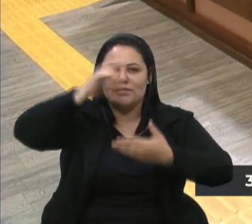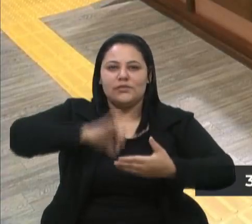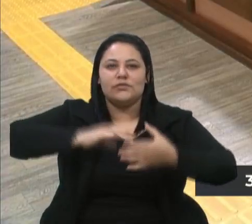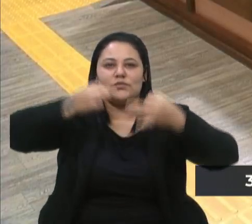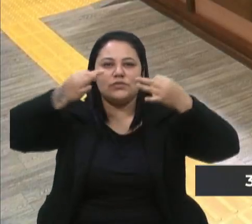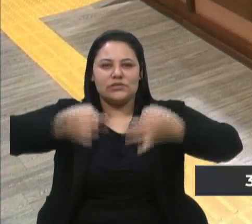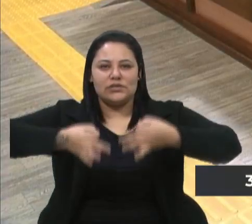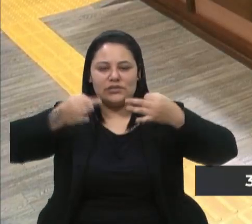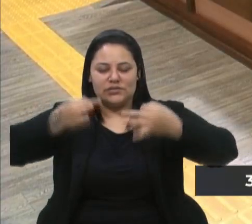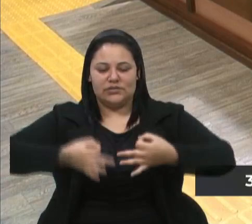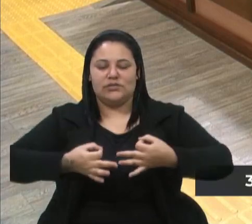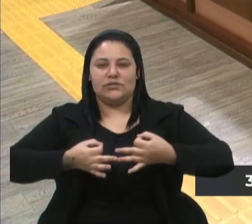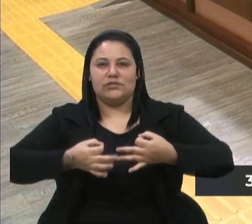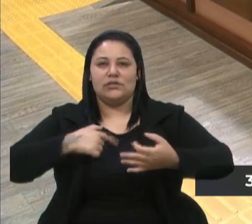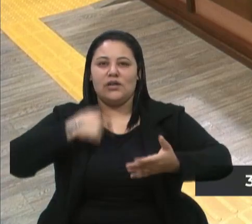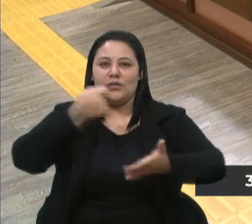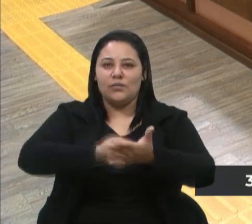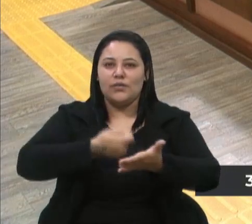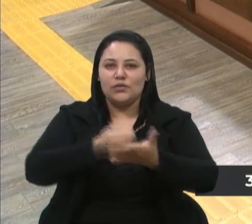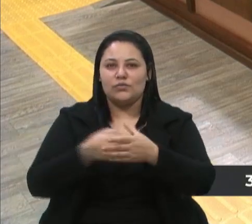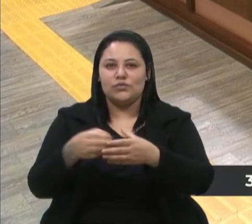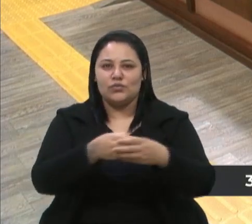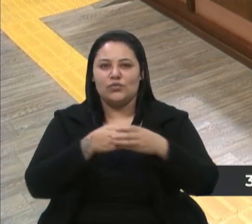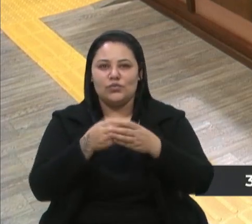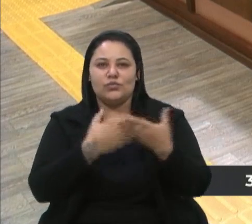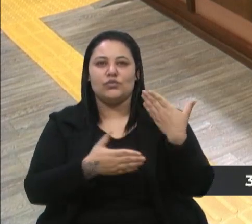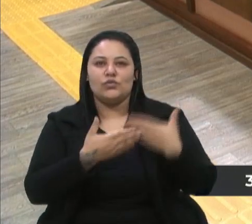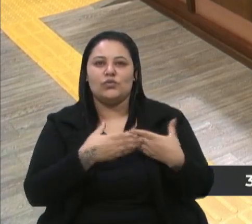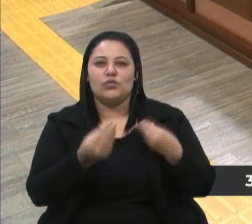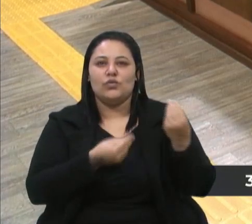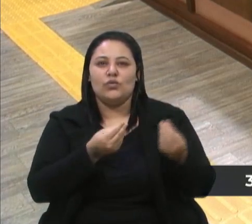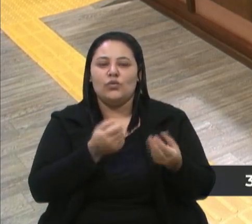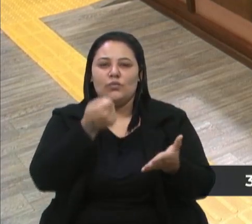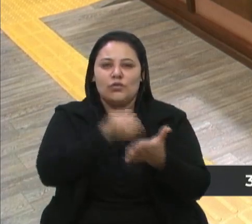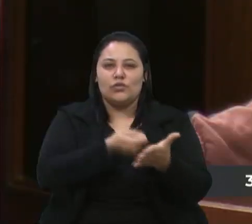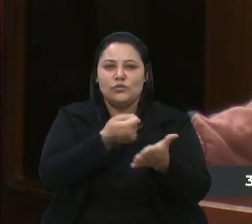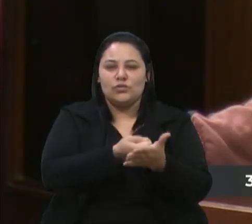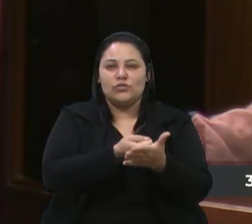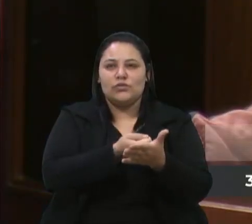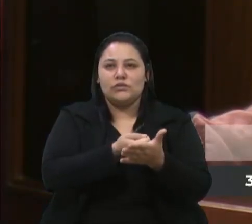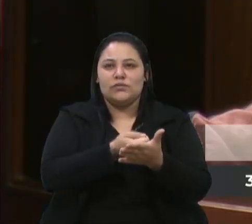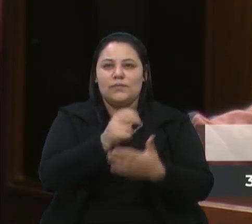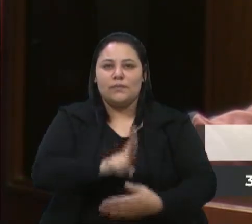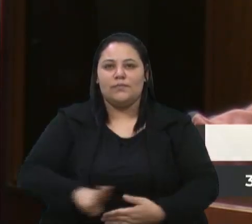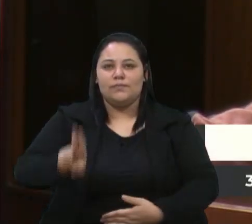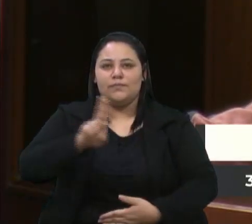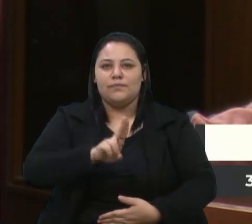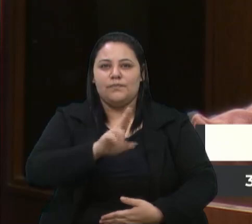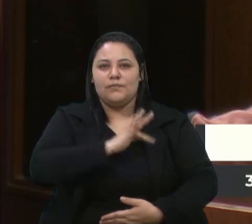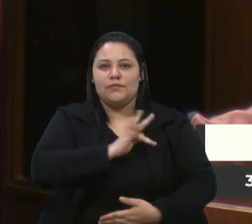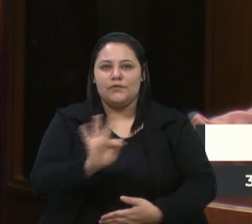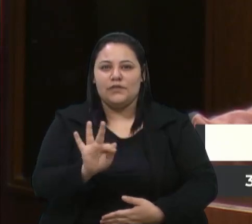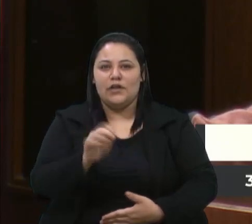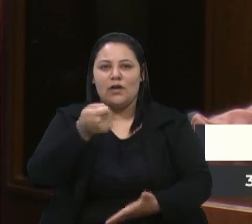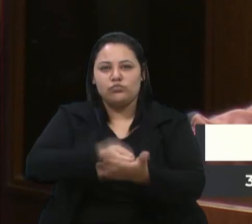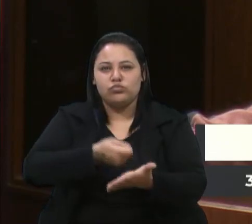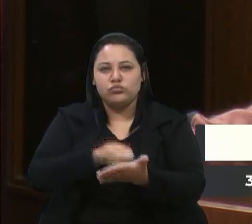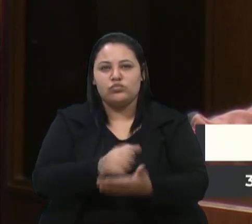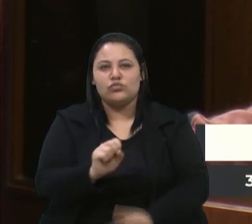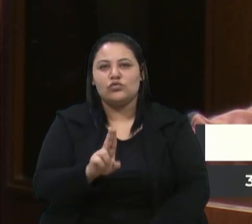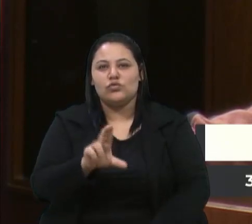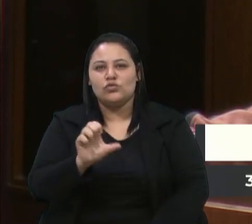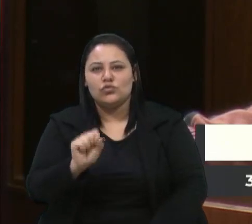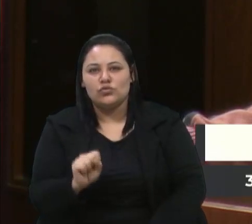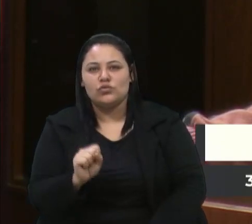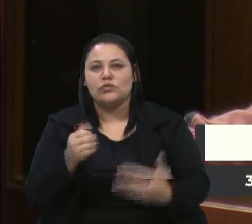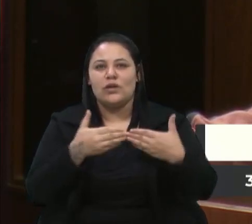certeza, é uma luta coletiva, como a luta da Universidade Federal, a luta pelo SUS, A luta pela abertura de